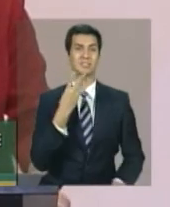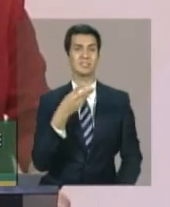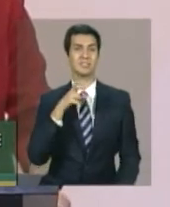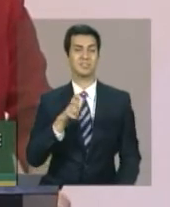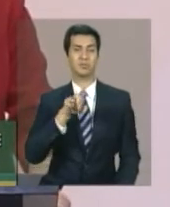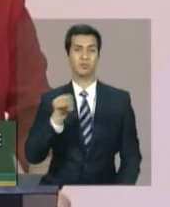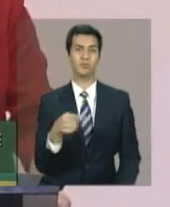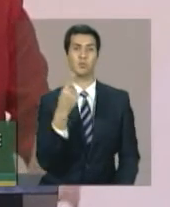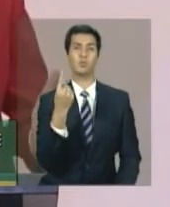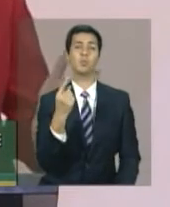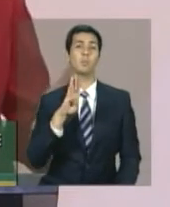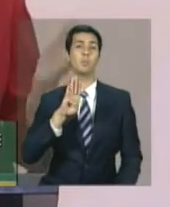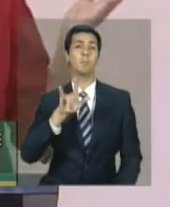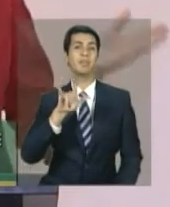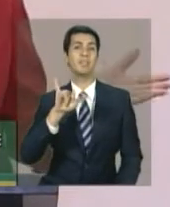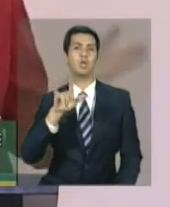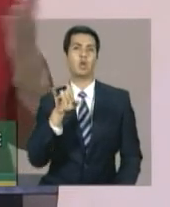bilhões